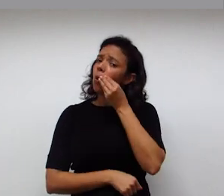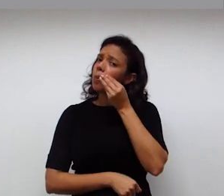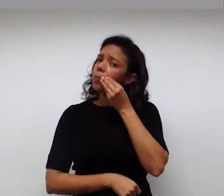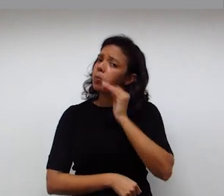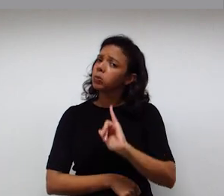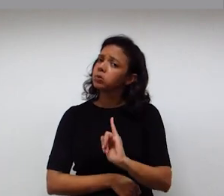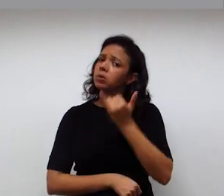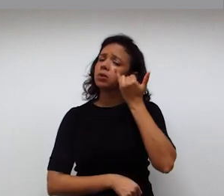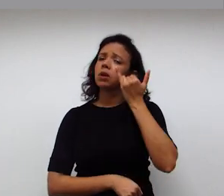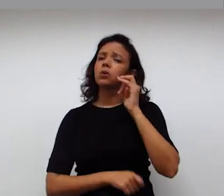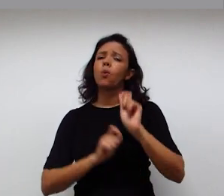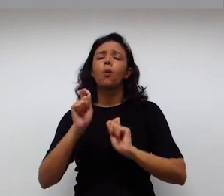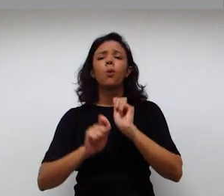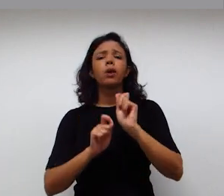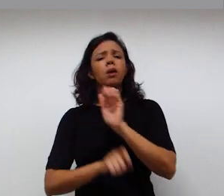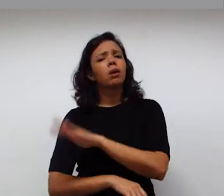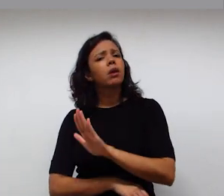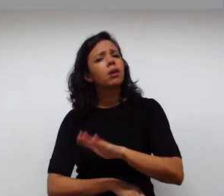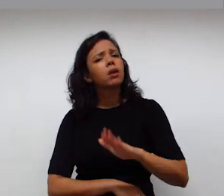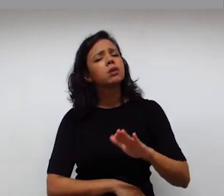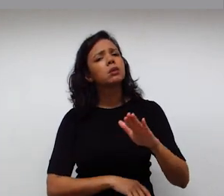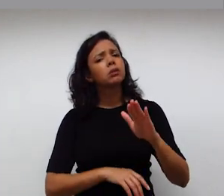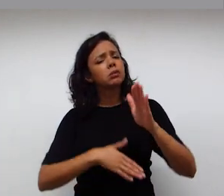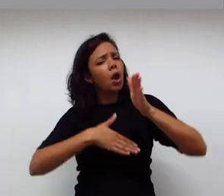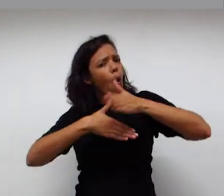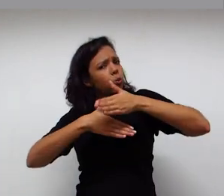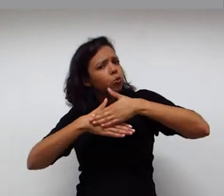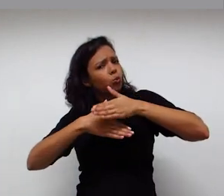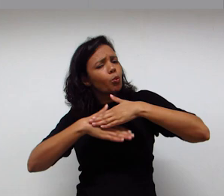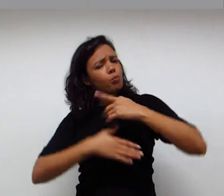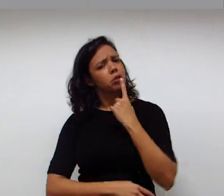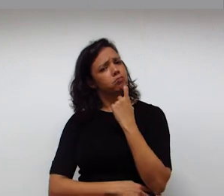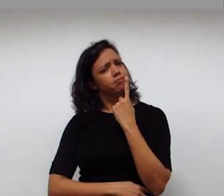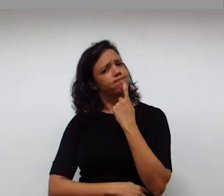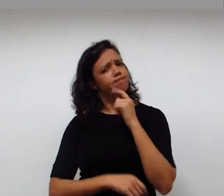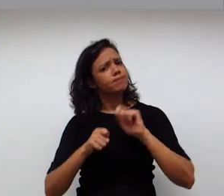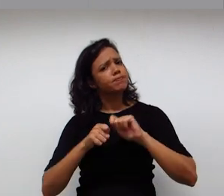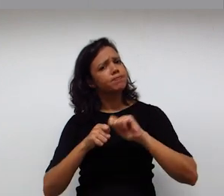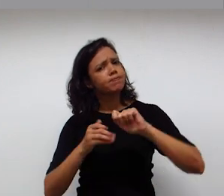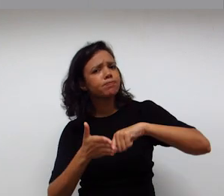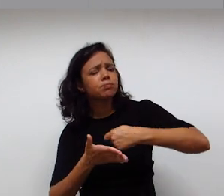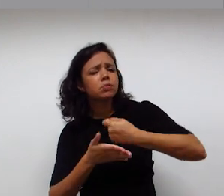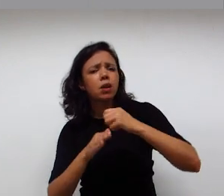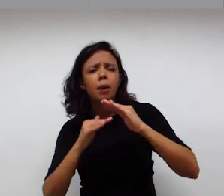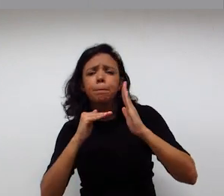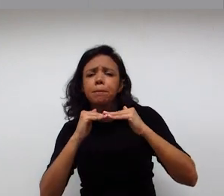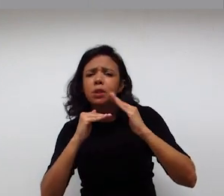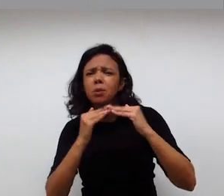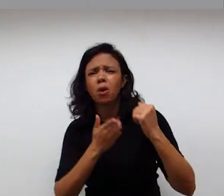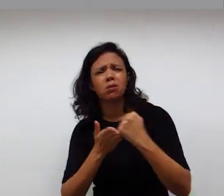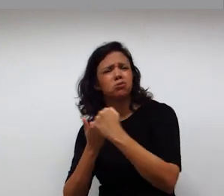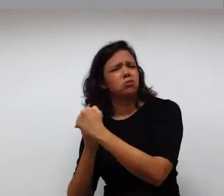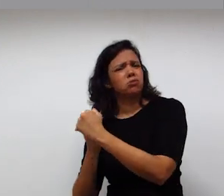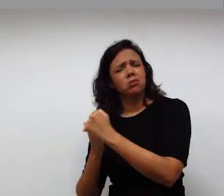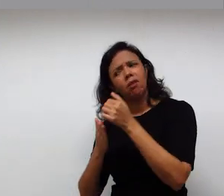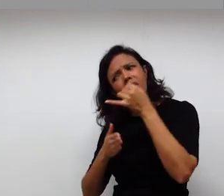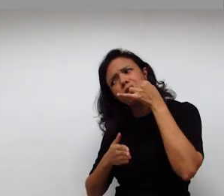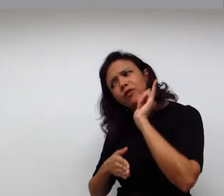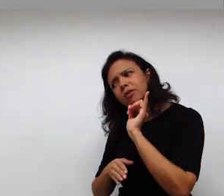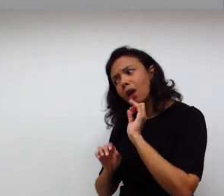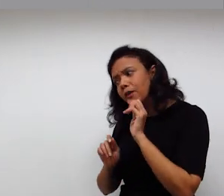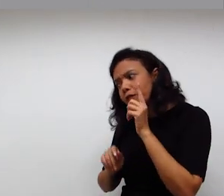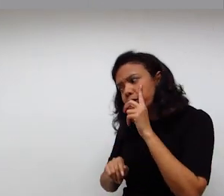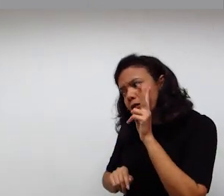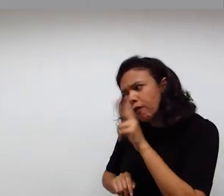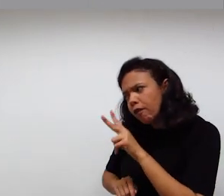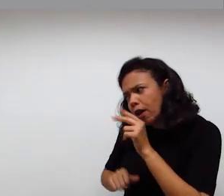essa criança faça sozinha essa atividade. Ou fazer sozinha ou com o um mínimo de ajuda, dependendo do quanto que ela consegue ou não.